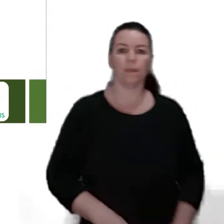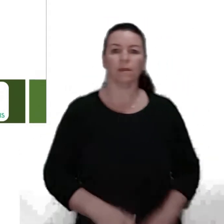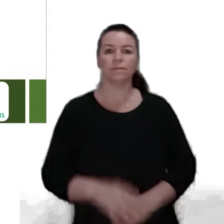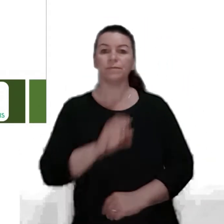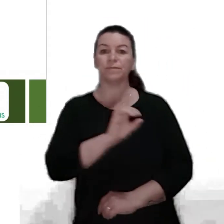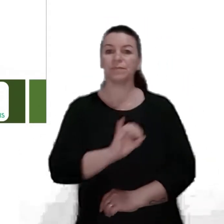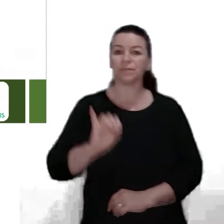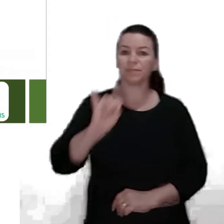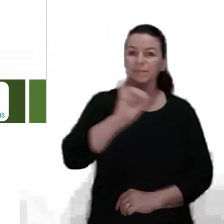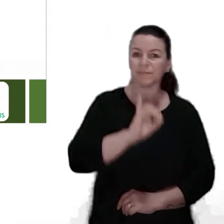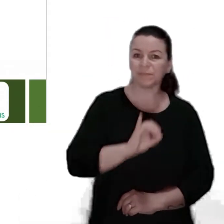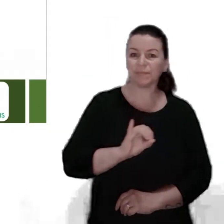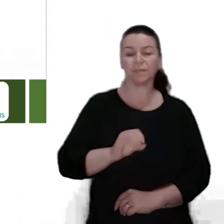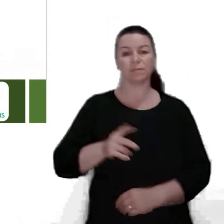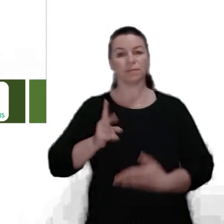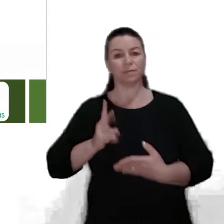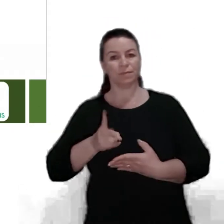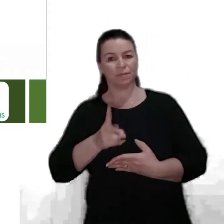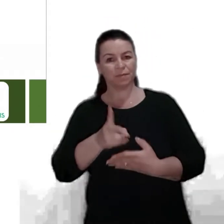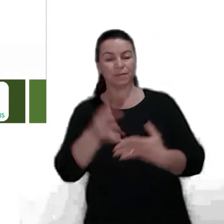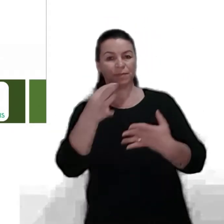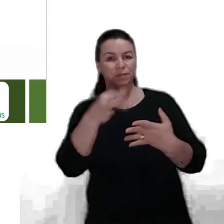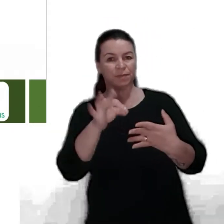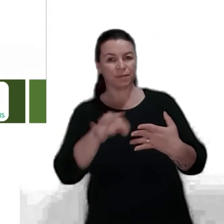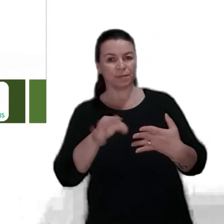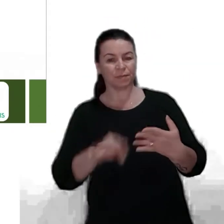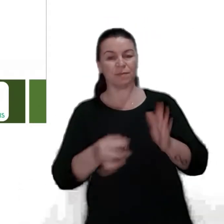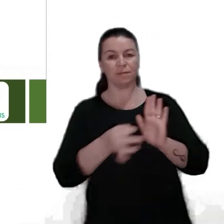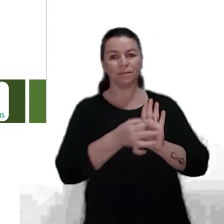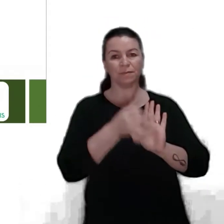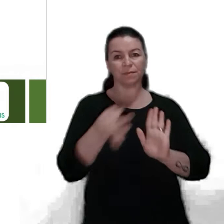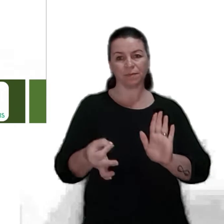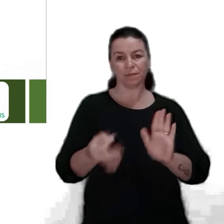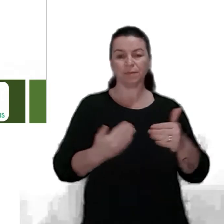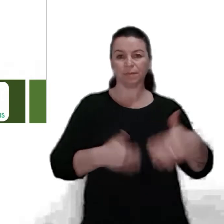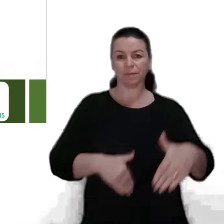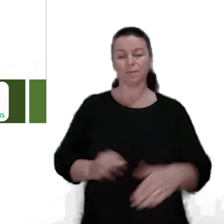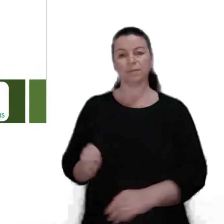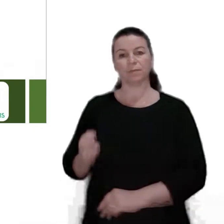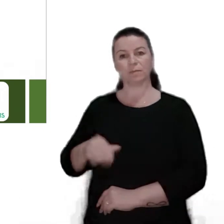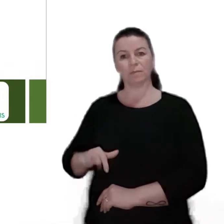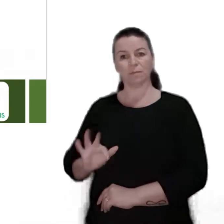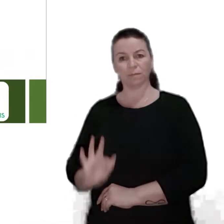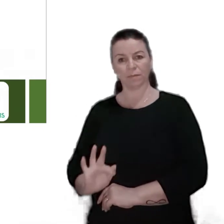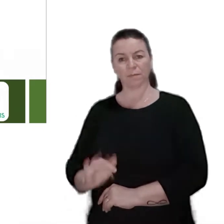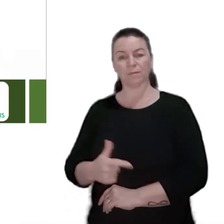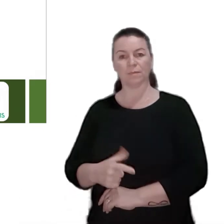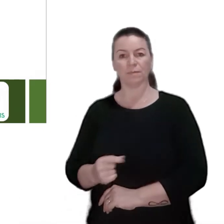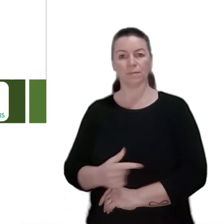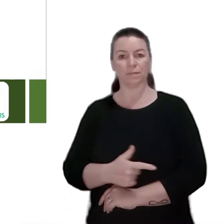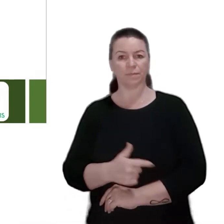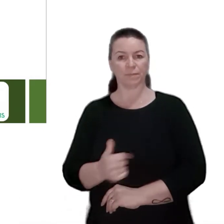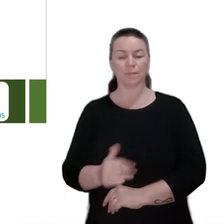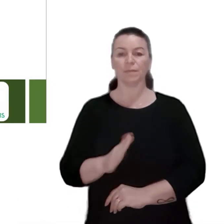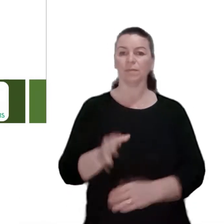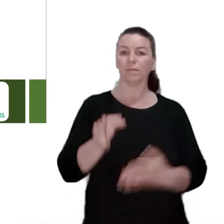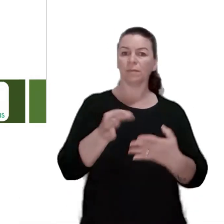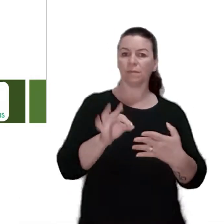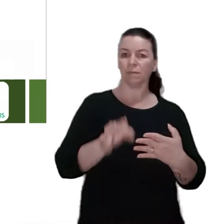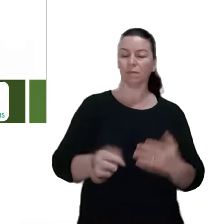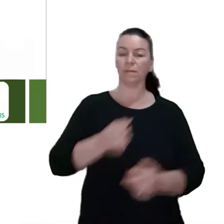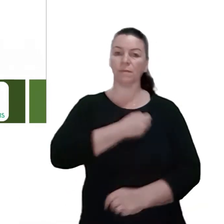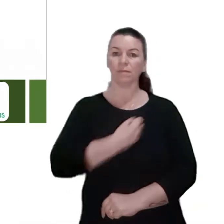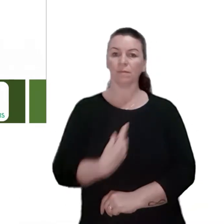Olá pessoal, dando continuidade à correção e comentário da prova da UMIF 2021, vamos corrigir agora a questão